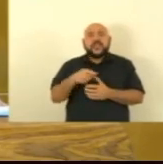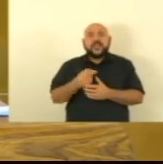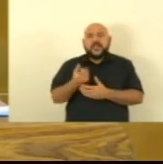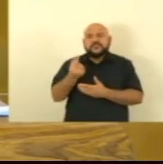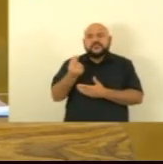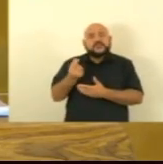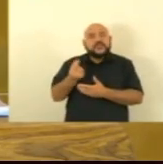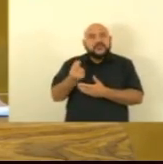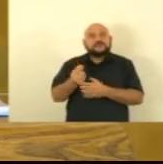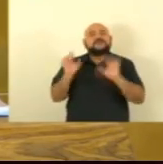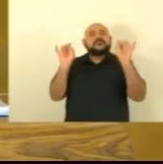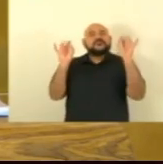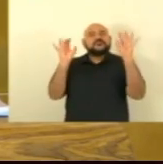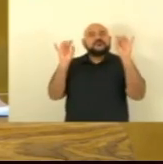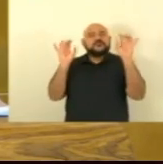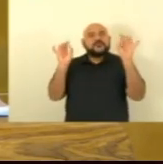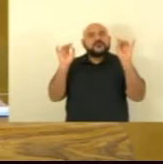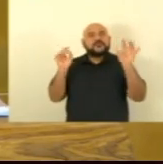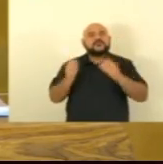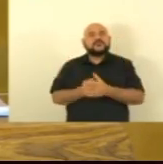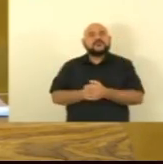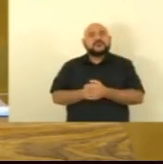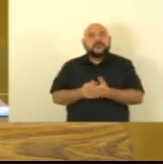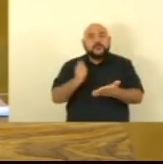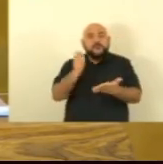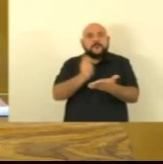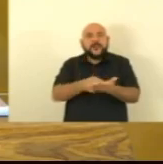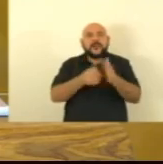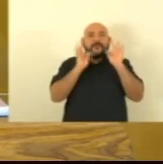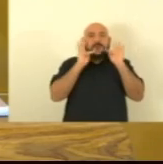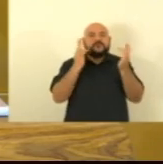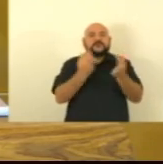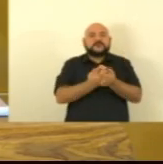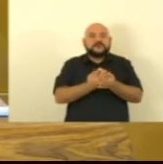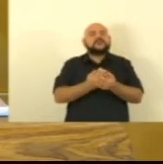para as famílias atípicas capixaba.